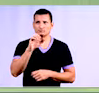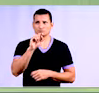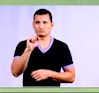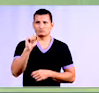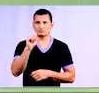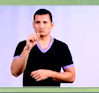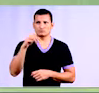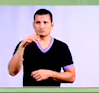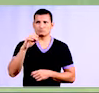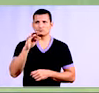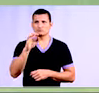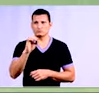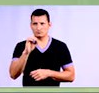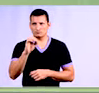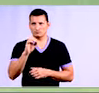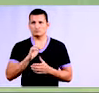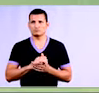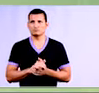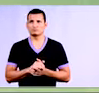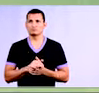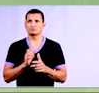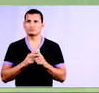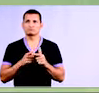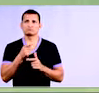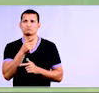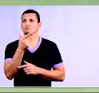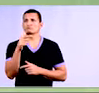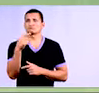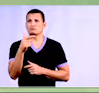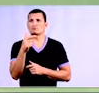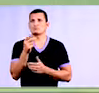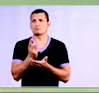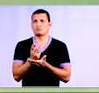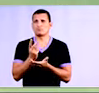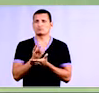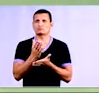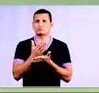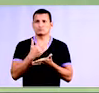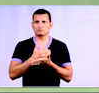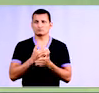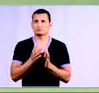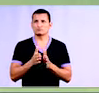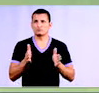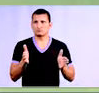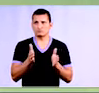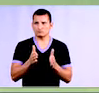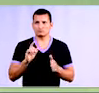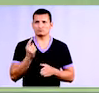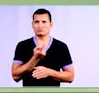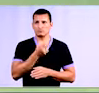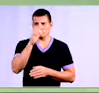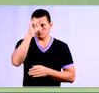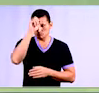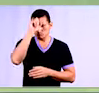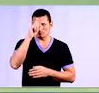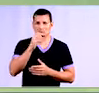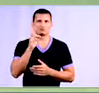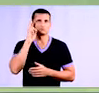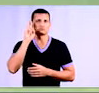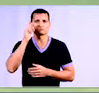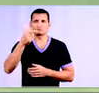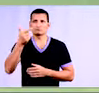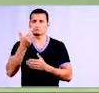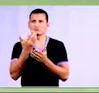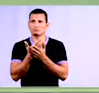dos processos, porque eles não têm o mesmo tamanho, como nós aprendemos, salvo engano, na segunda teleaula, nós aprendemos sobre